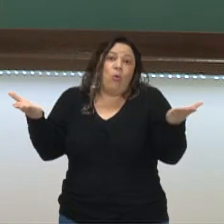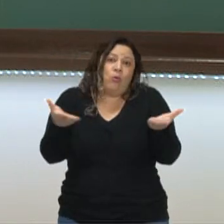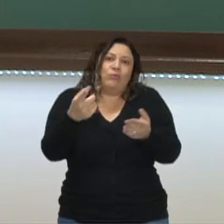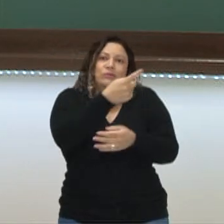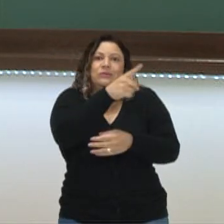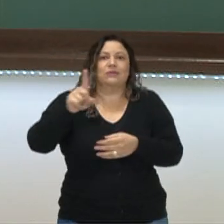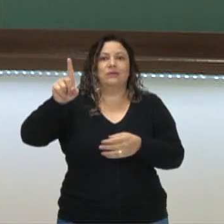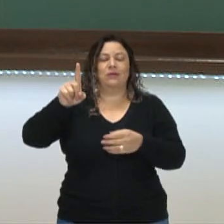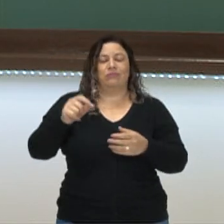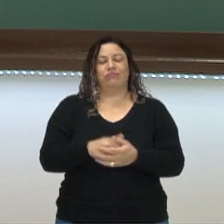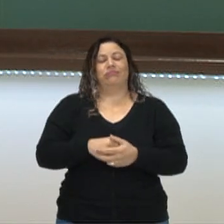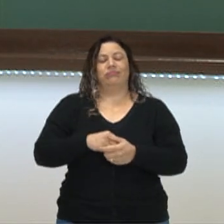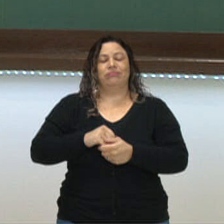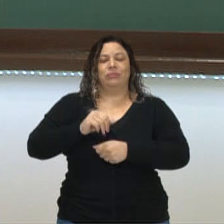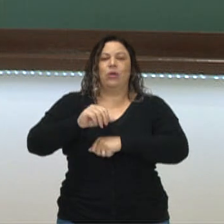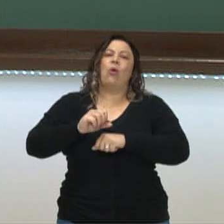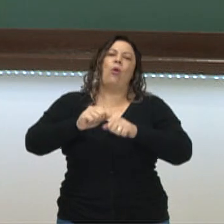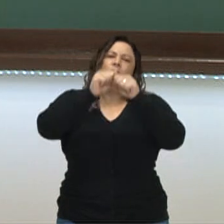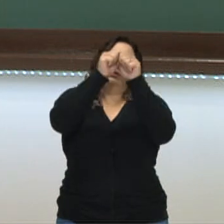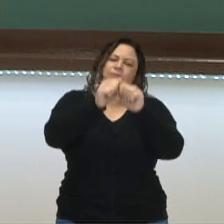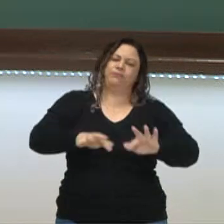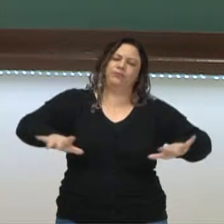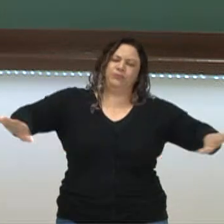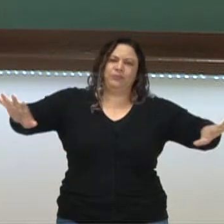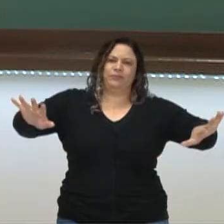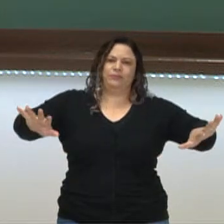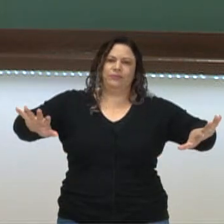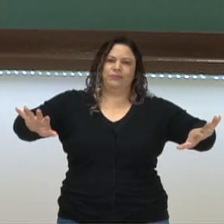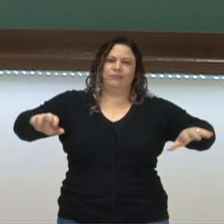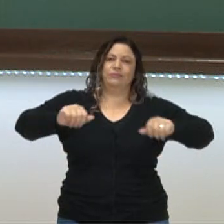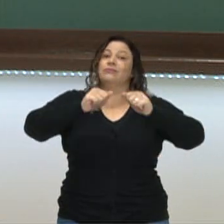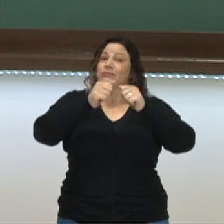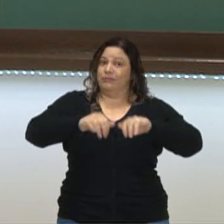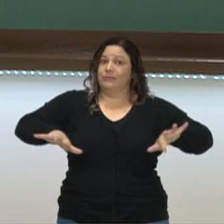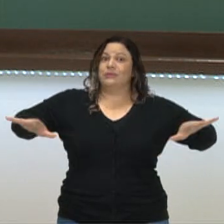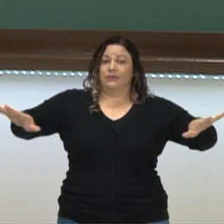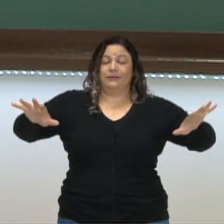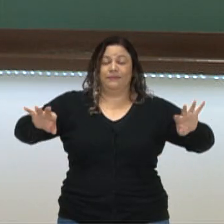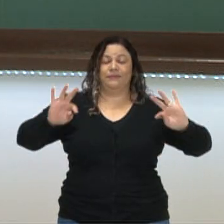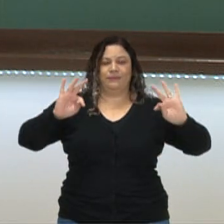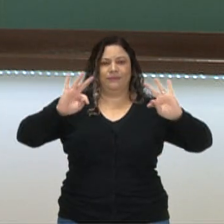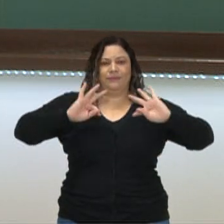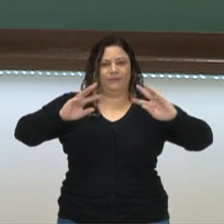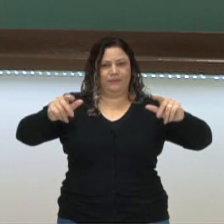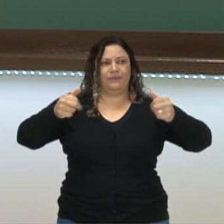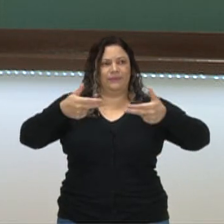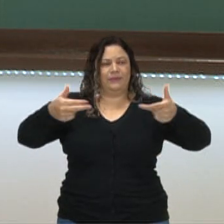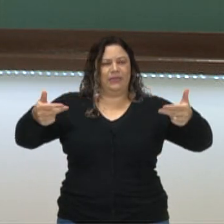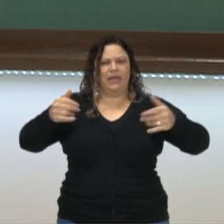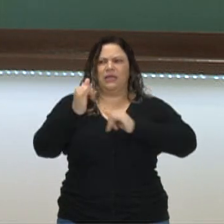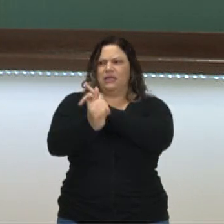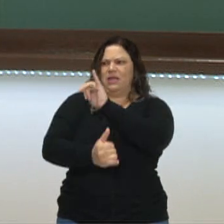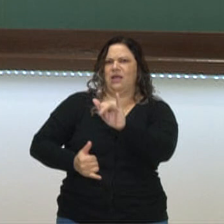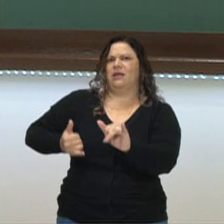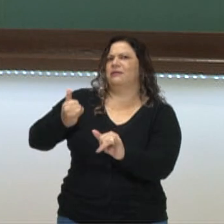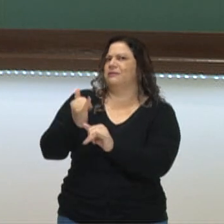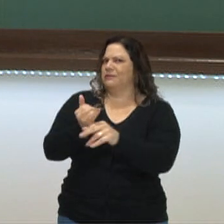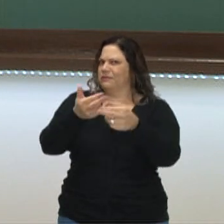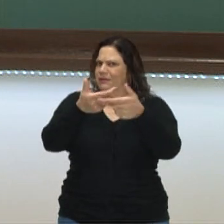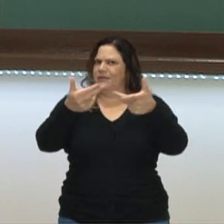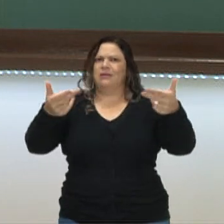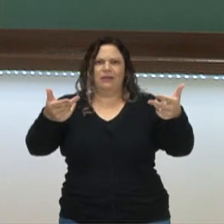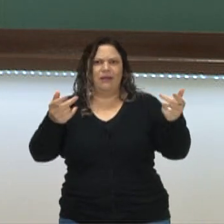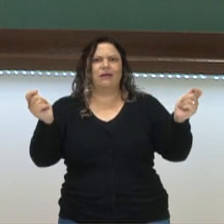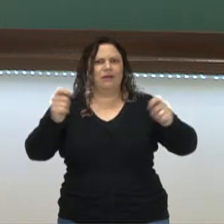disseminado, né? Nós temos acesso ao conhecimento, principalmente através do advento da internet. Nós temos o conhecimento,